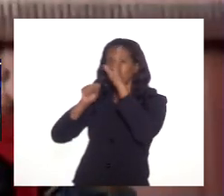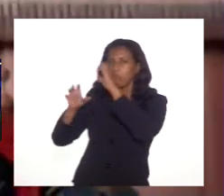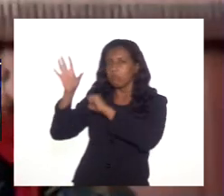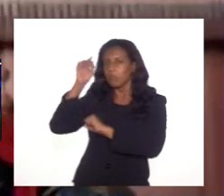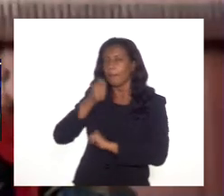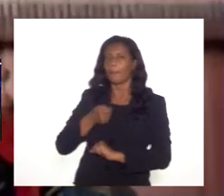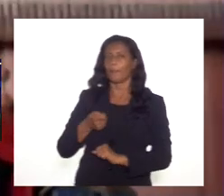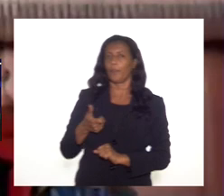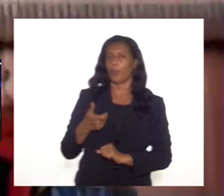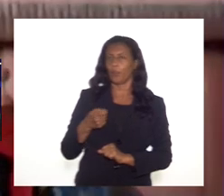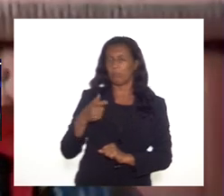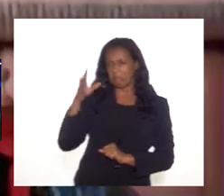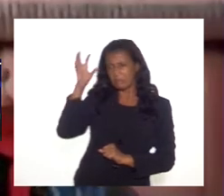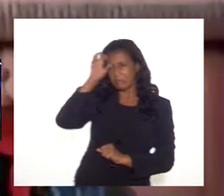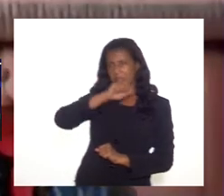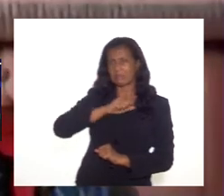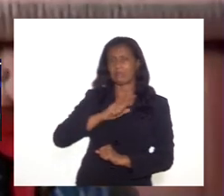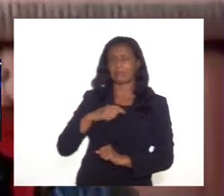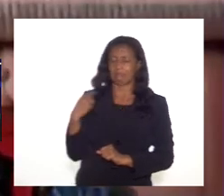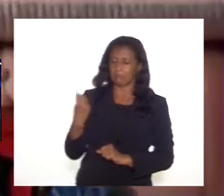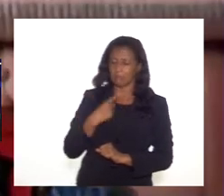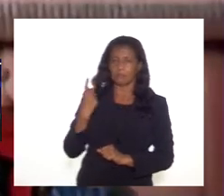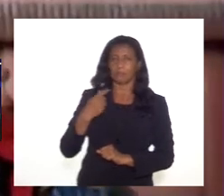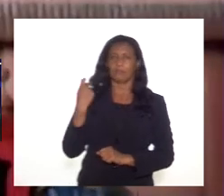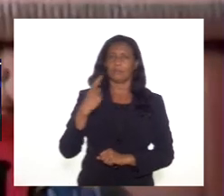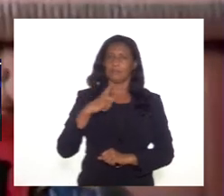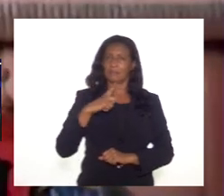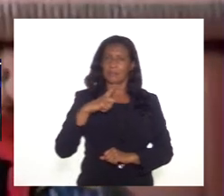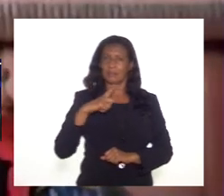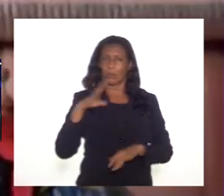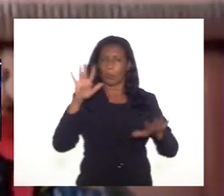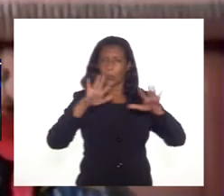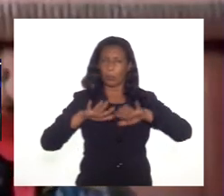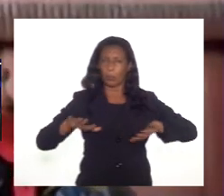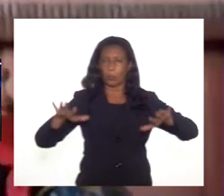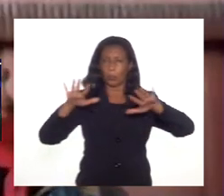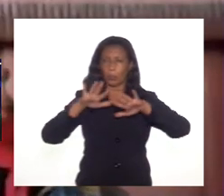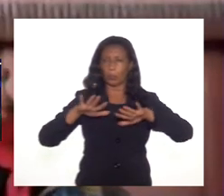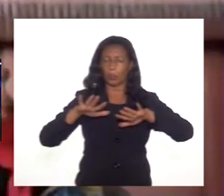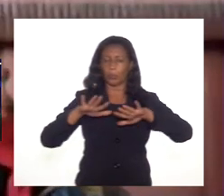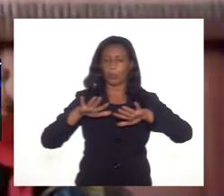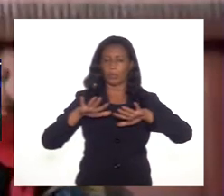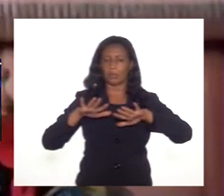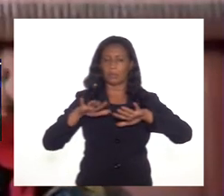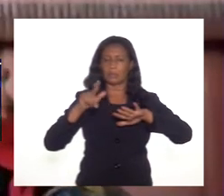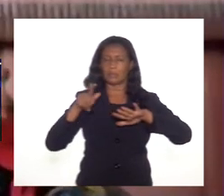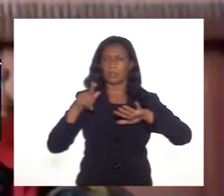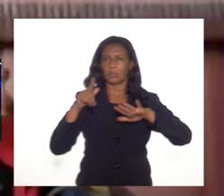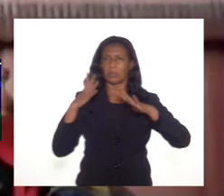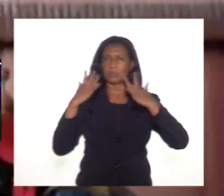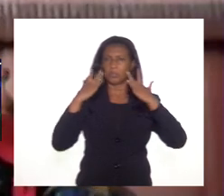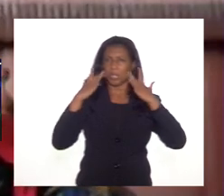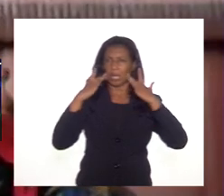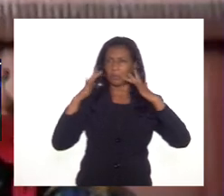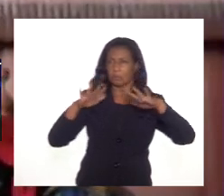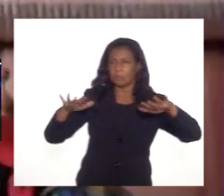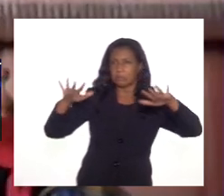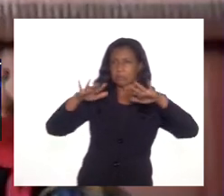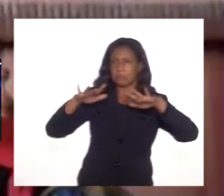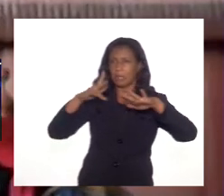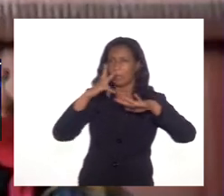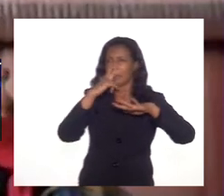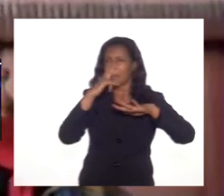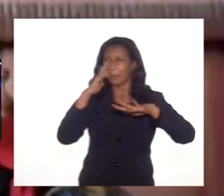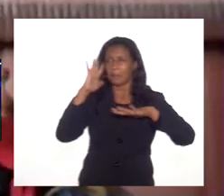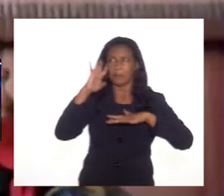que a gente tem um cenário contábil nessa peça que beira